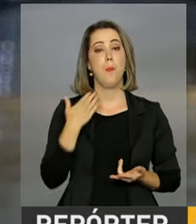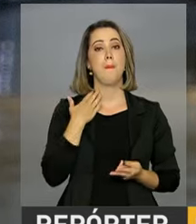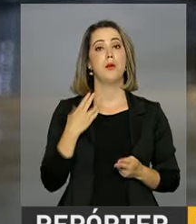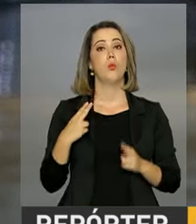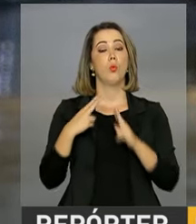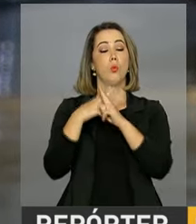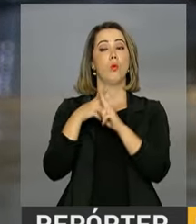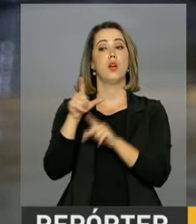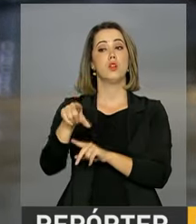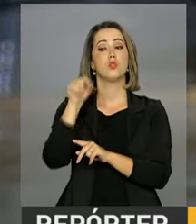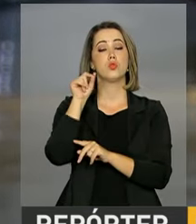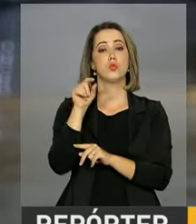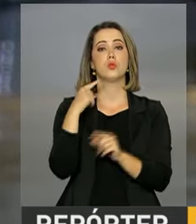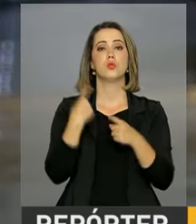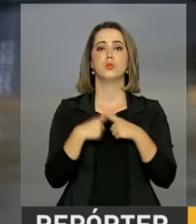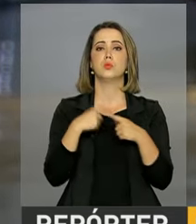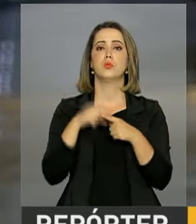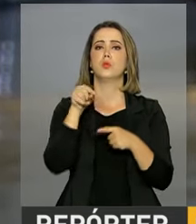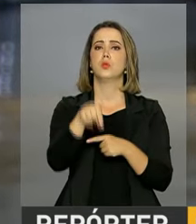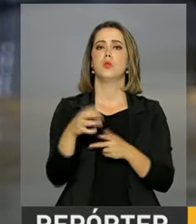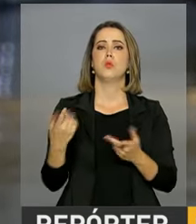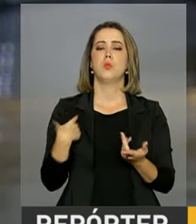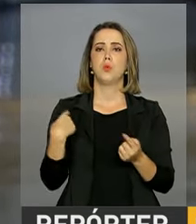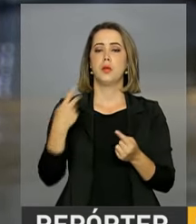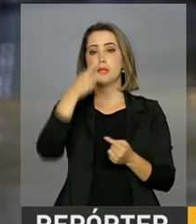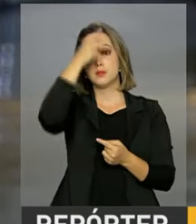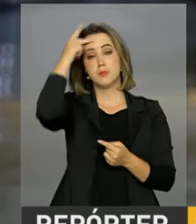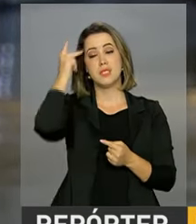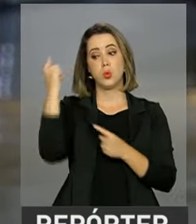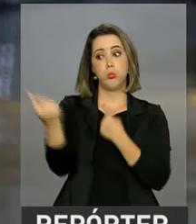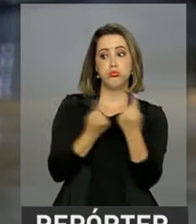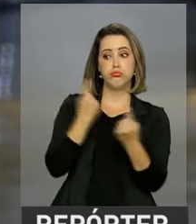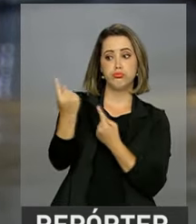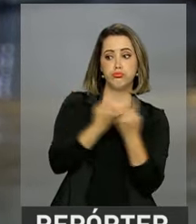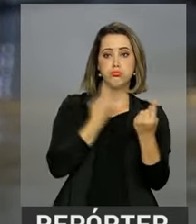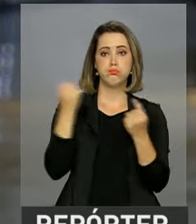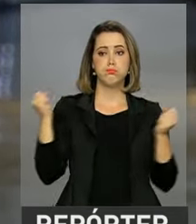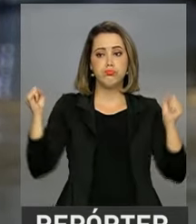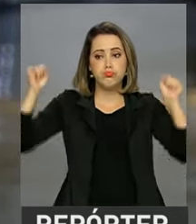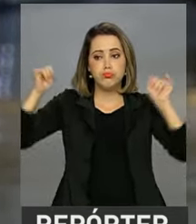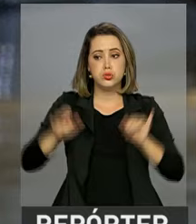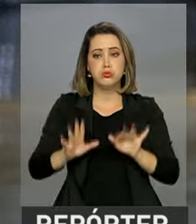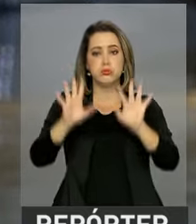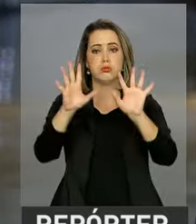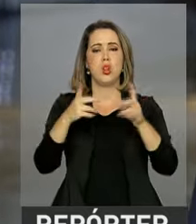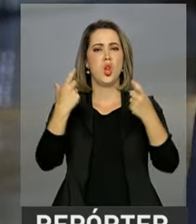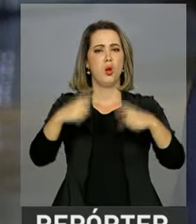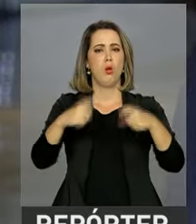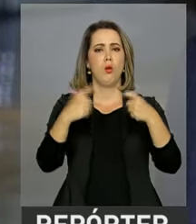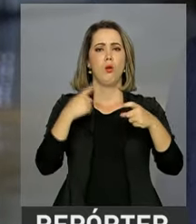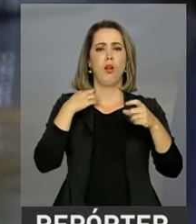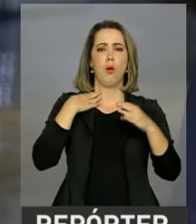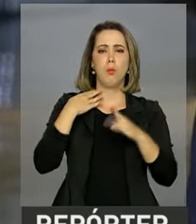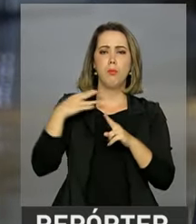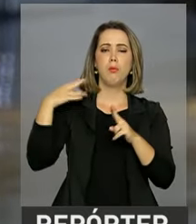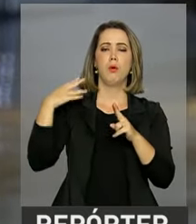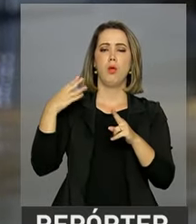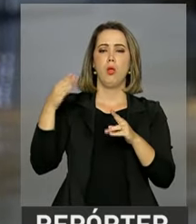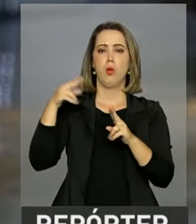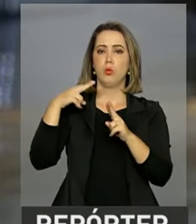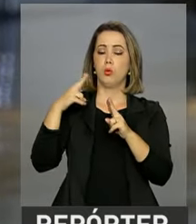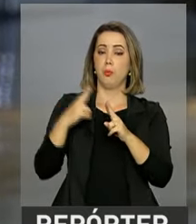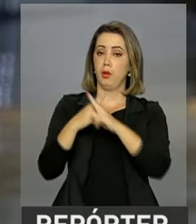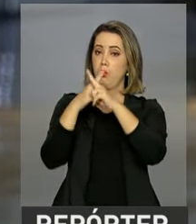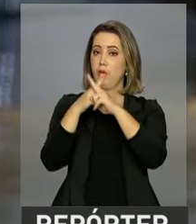tomou essa decisão devido ao grande fluxo de atendimento que está ocorrendo em algumas regiões do país. Isso